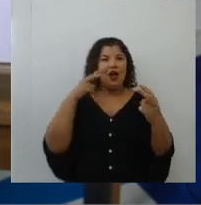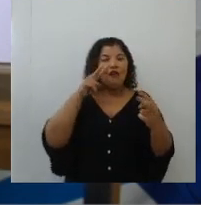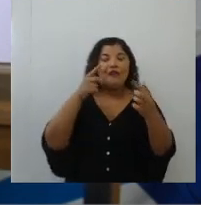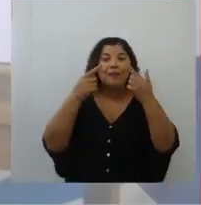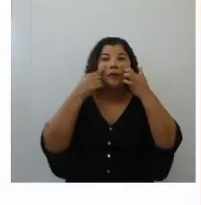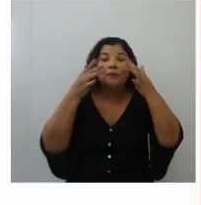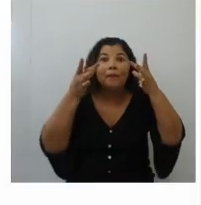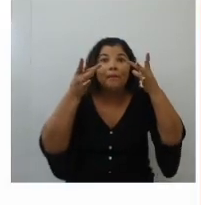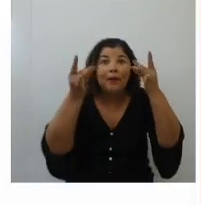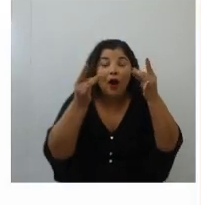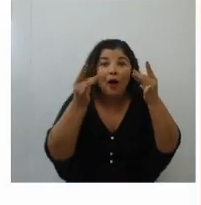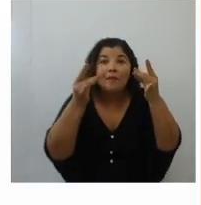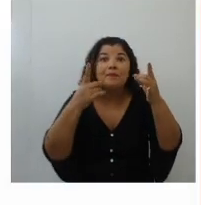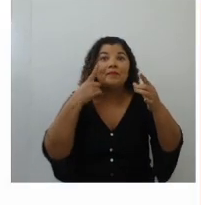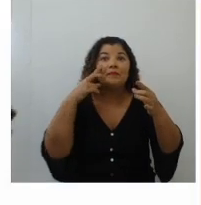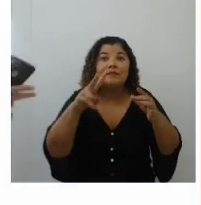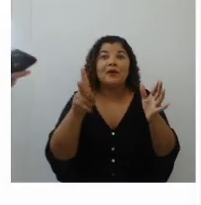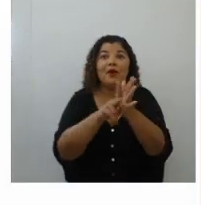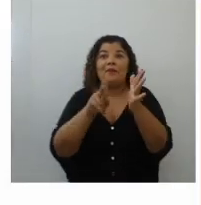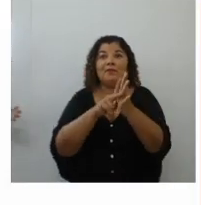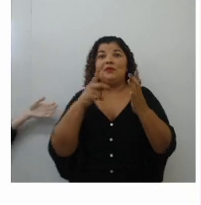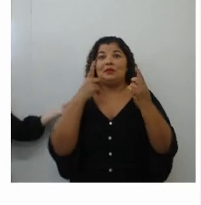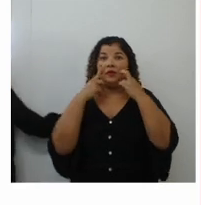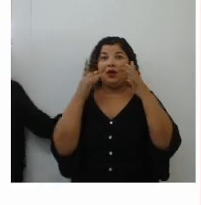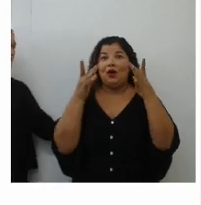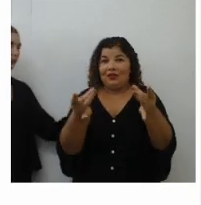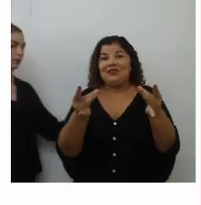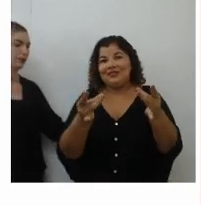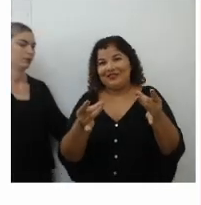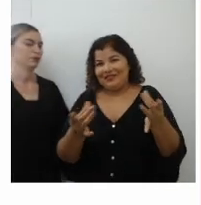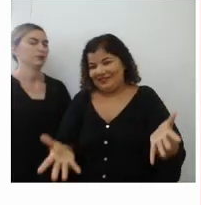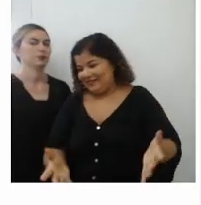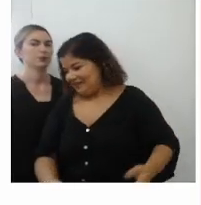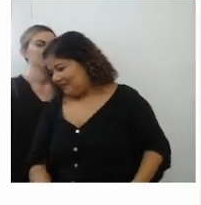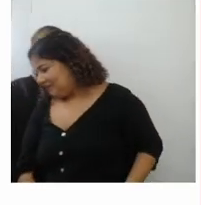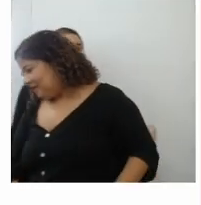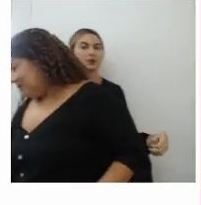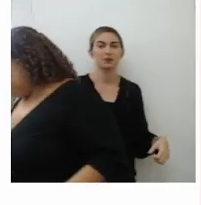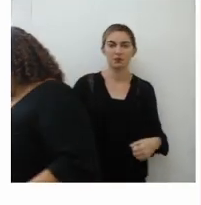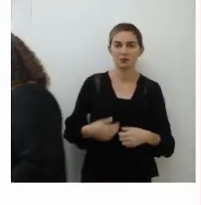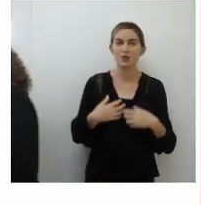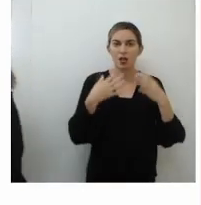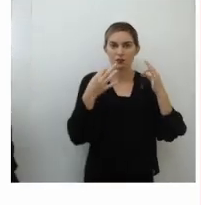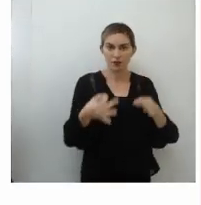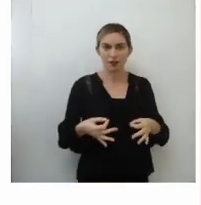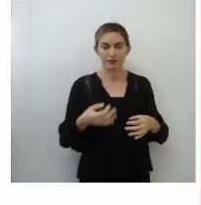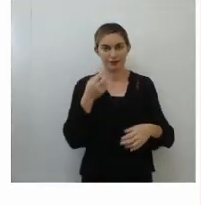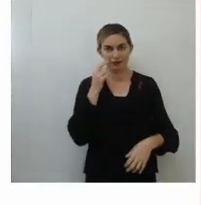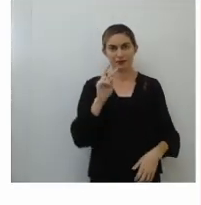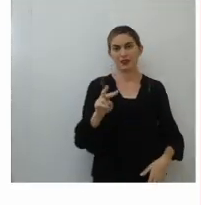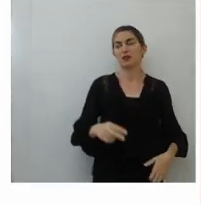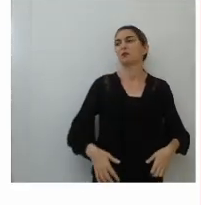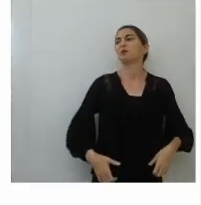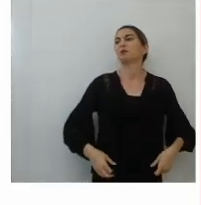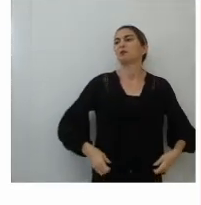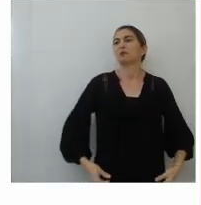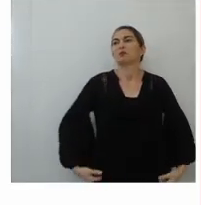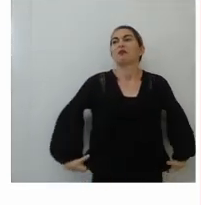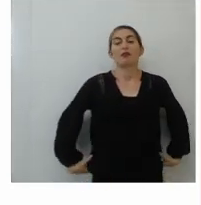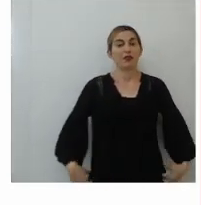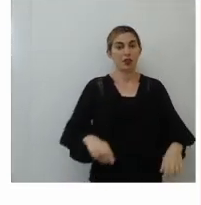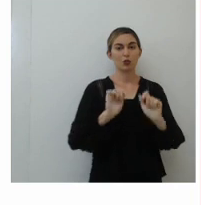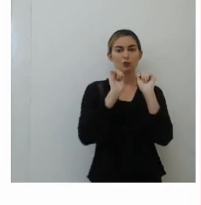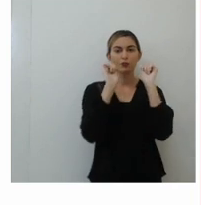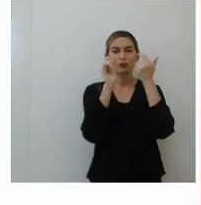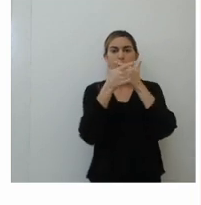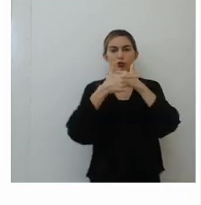nada. Não me diga. Quer dizer que você viu com os seus olhos? É sério. Tá bom demais.